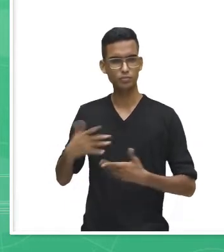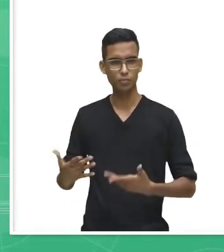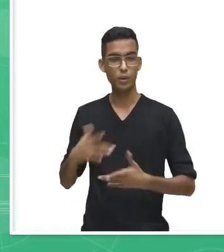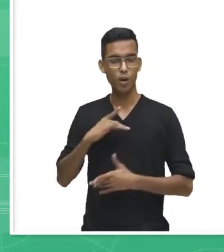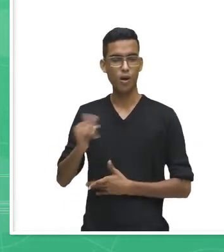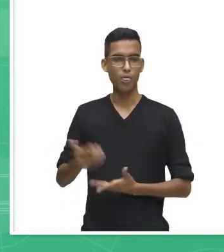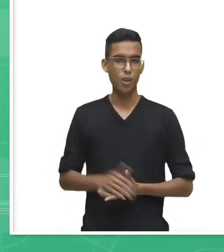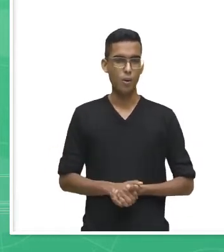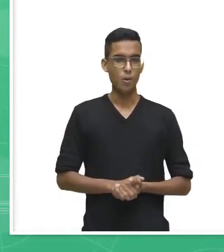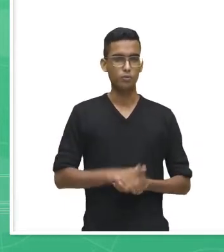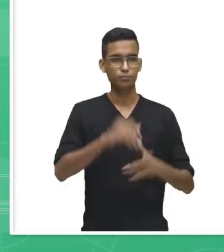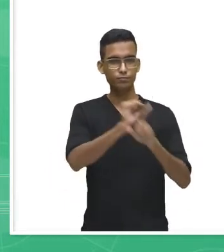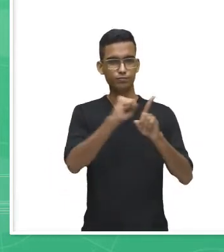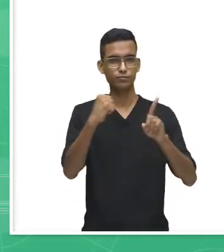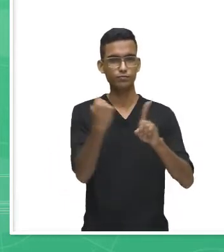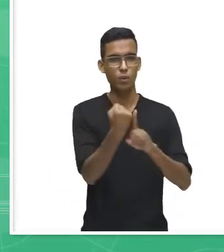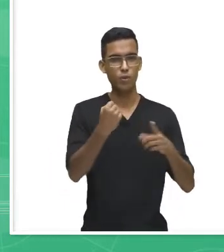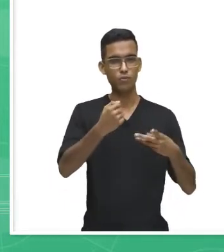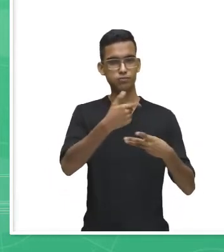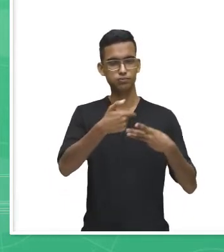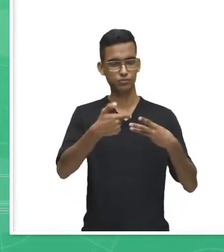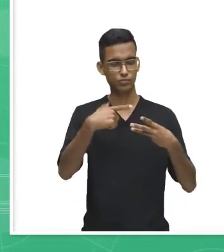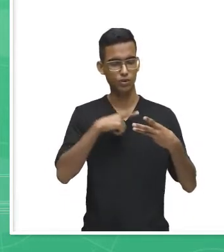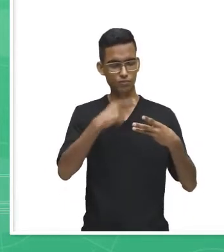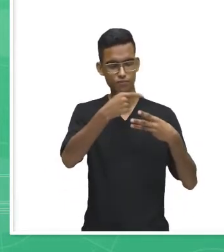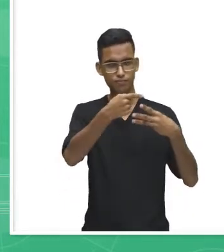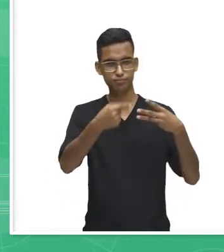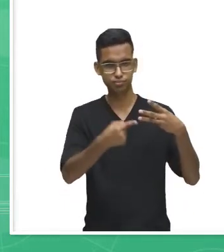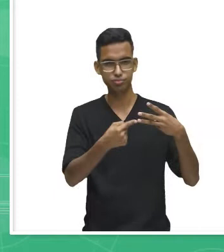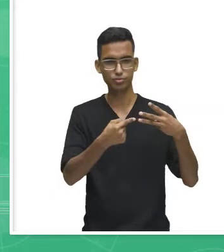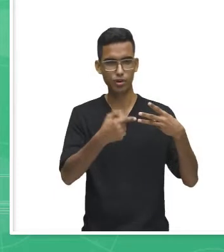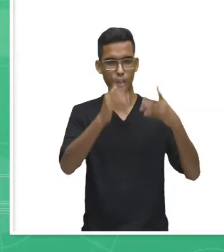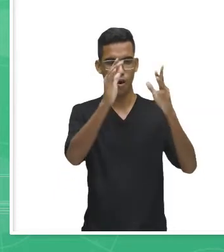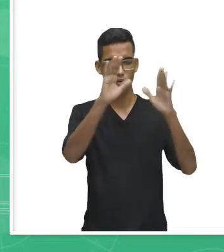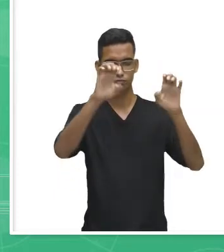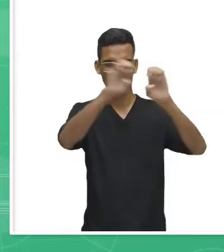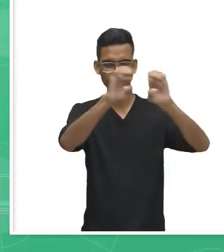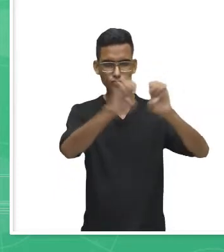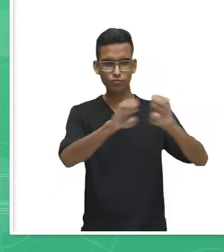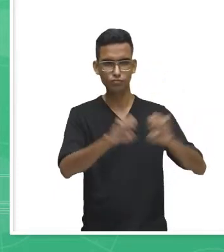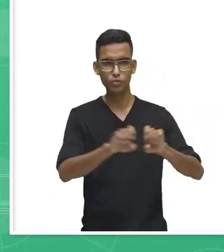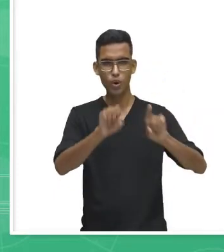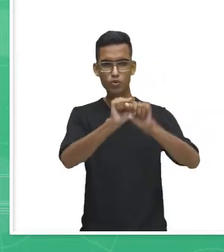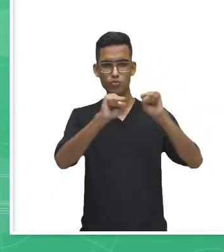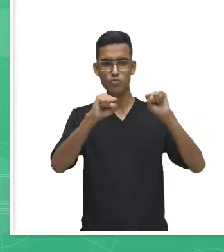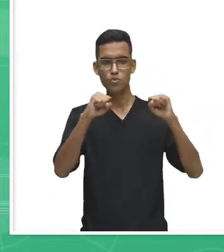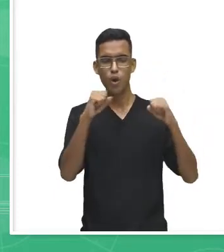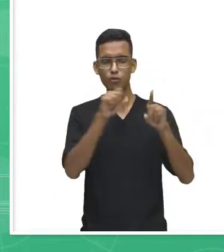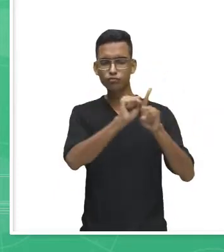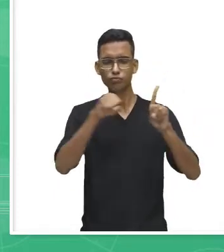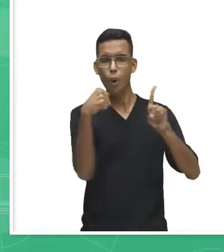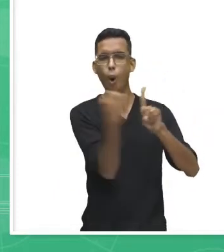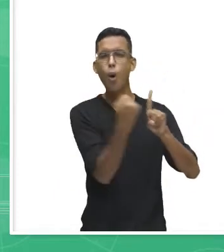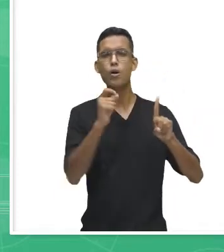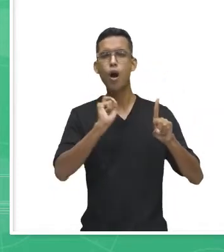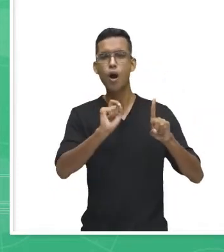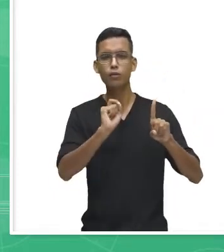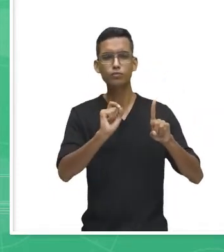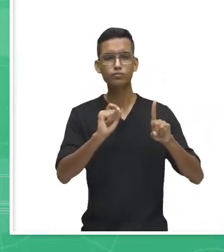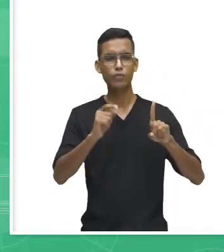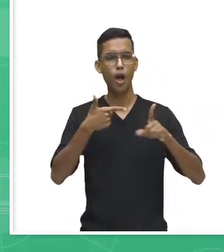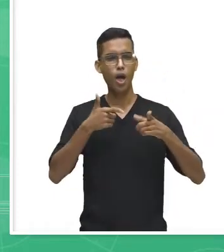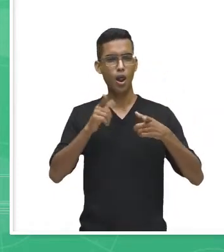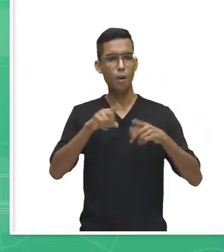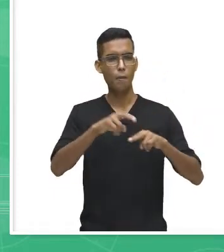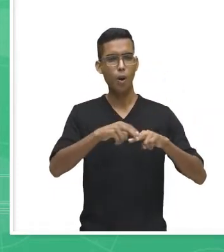garantido pelo nascimento. A estrutura social era garantida pelo absolutismo régio e